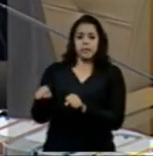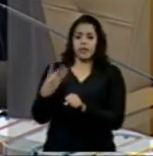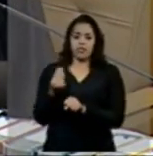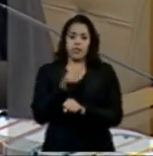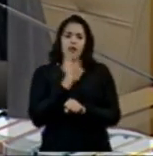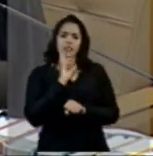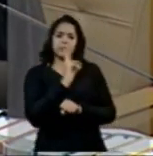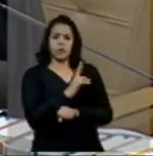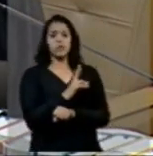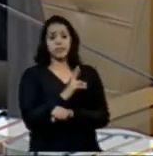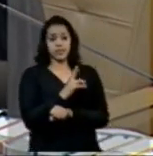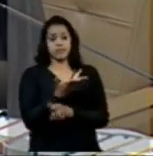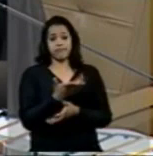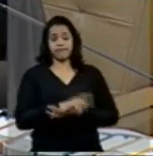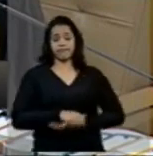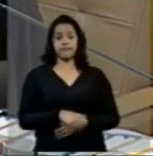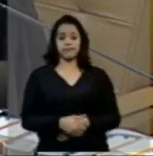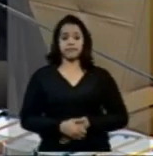respostas à sua regência.